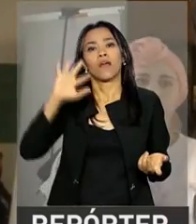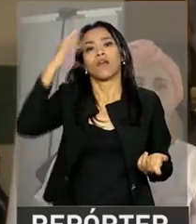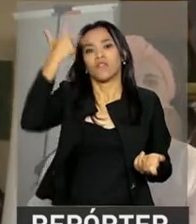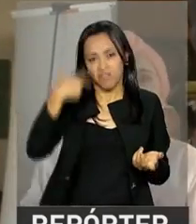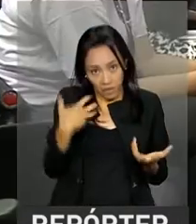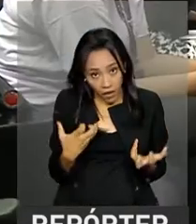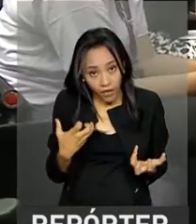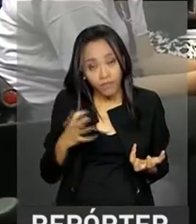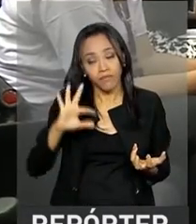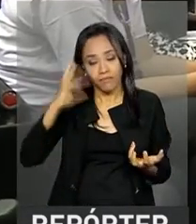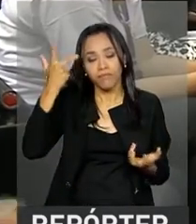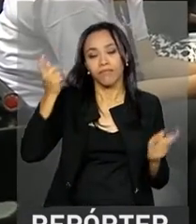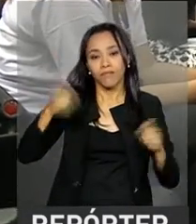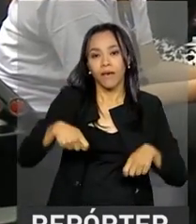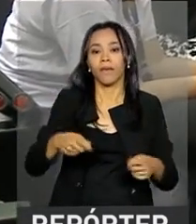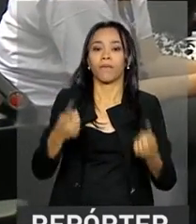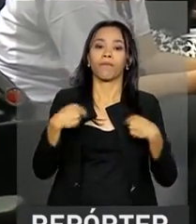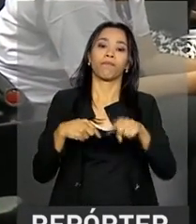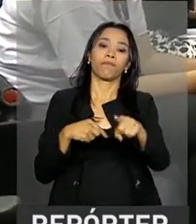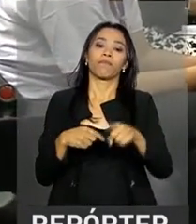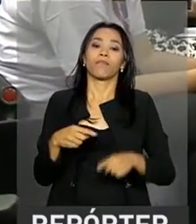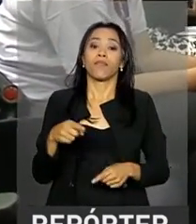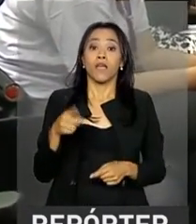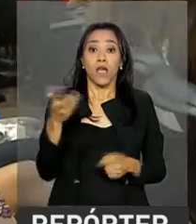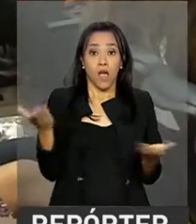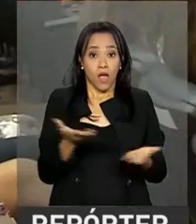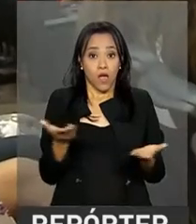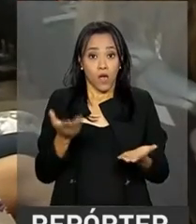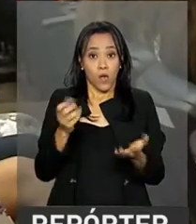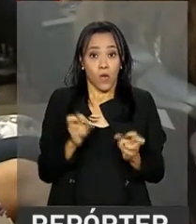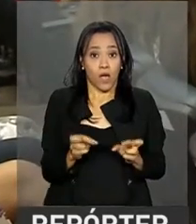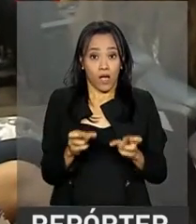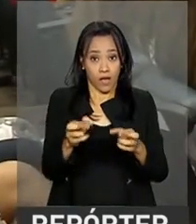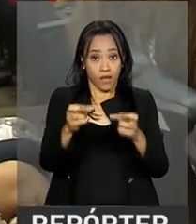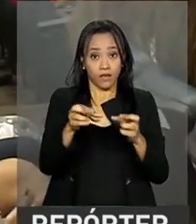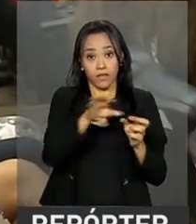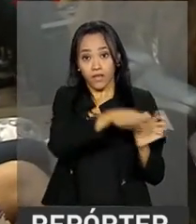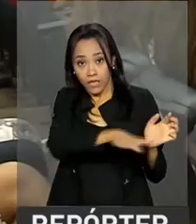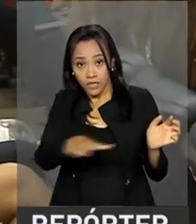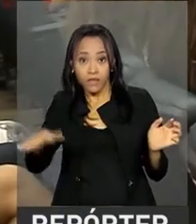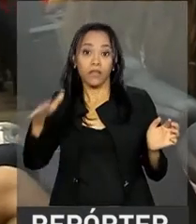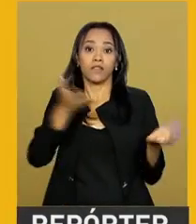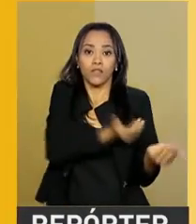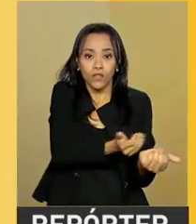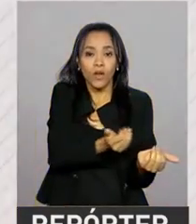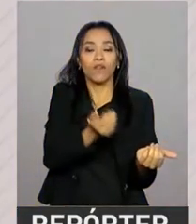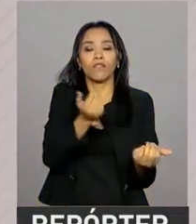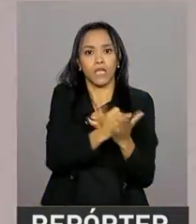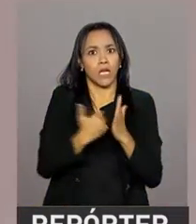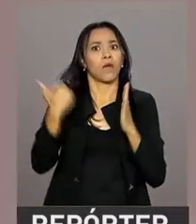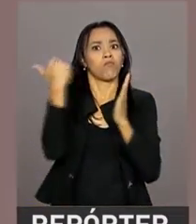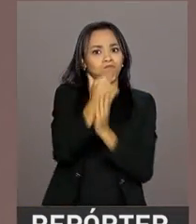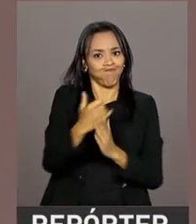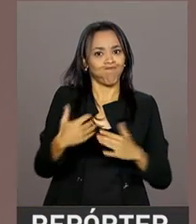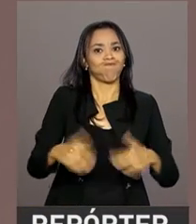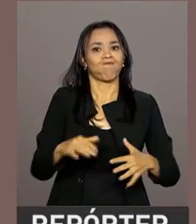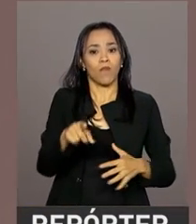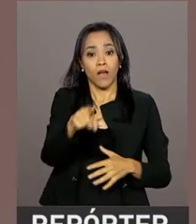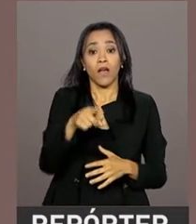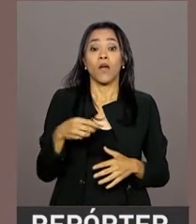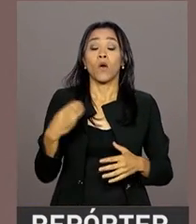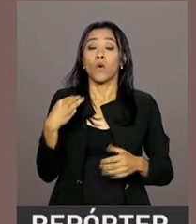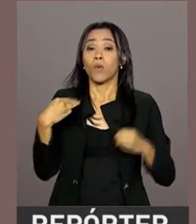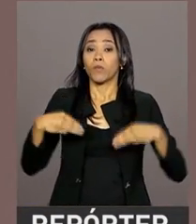mesmo, de verdade. Apesar de menos comum, o registro de câncer infanto-juvenil tem aumentado. Estimativas do Ministério da